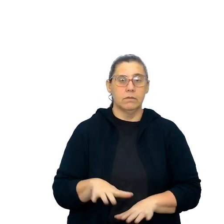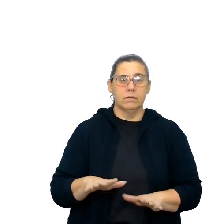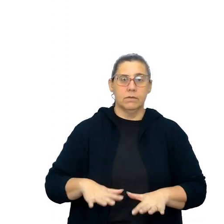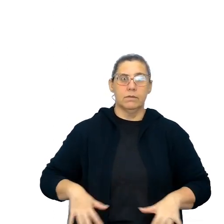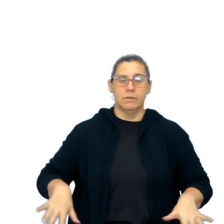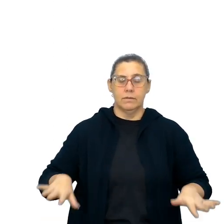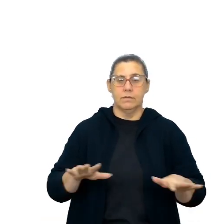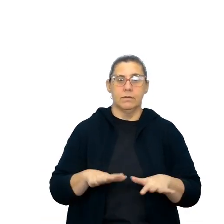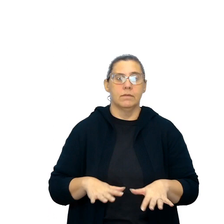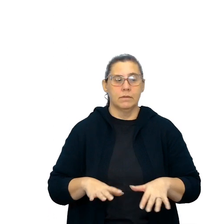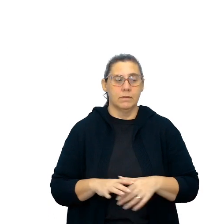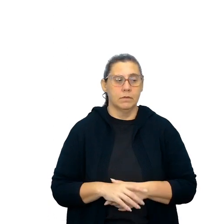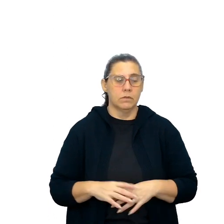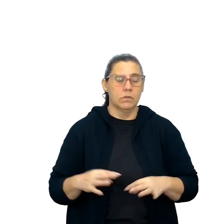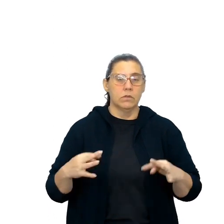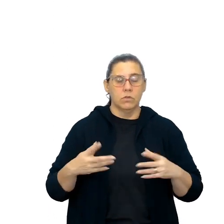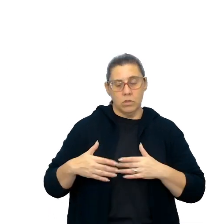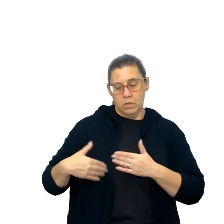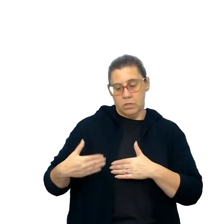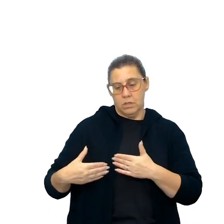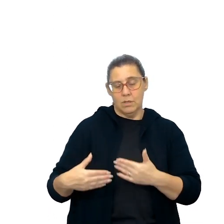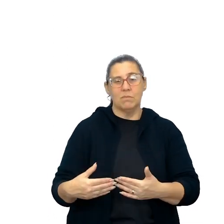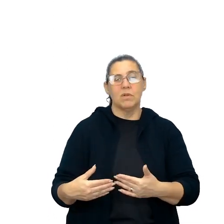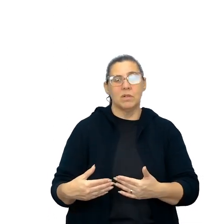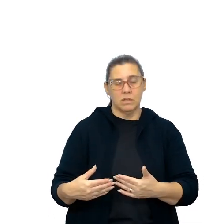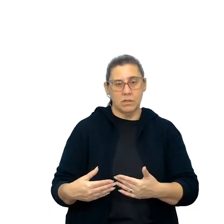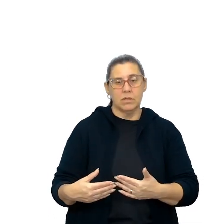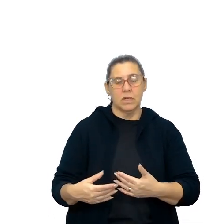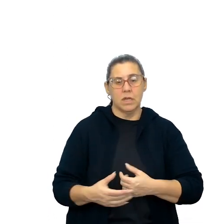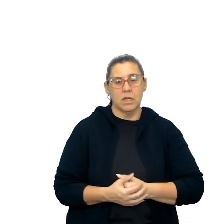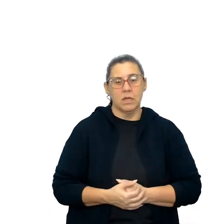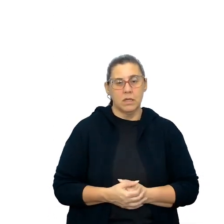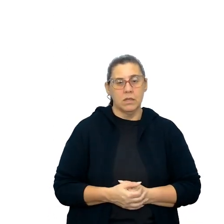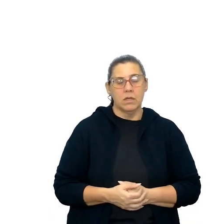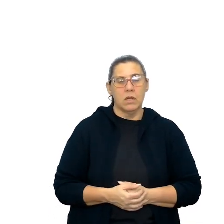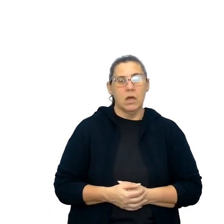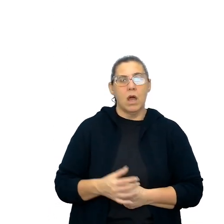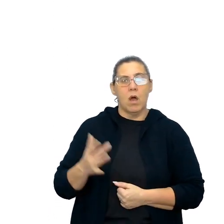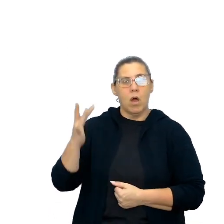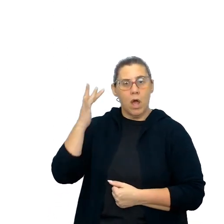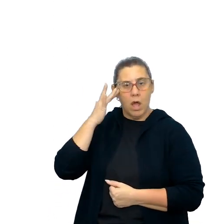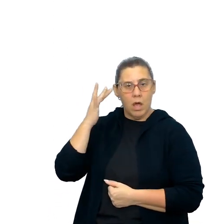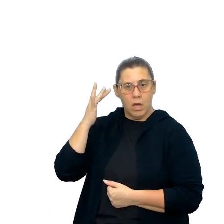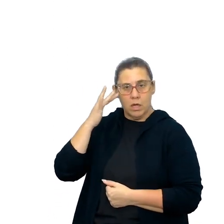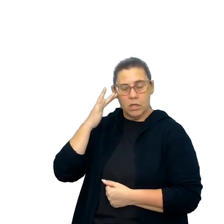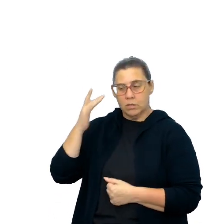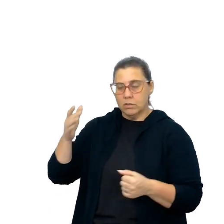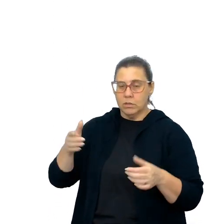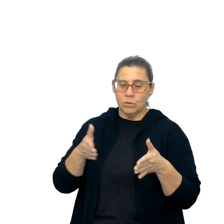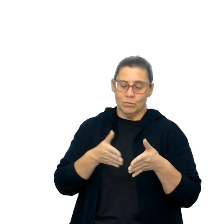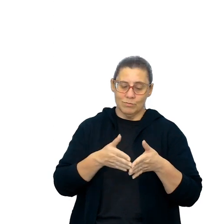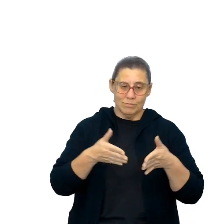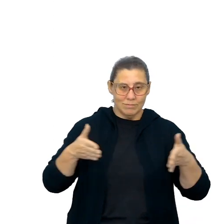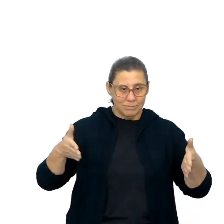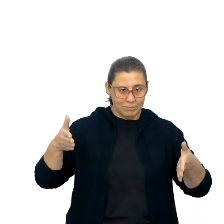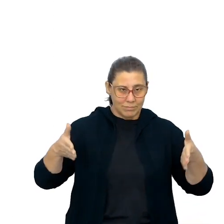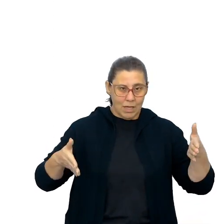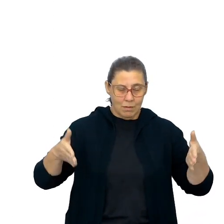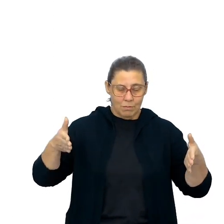né, todo esse processo espacial em relação ao raciocínio temporal, né?